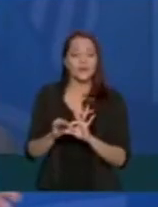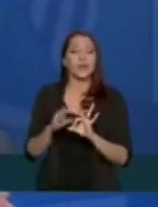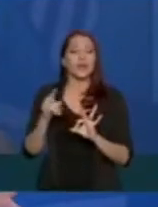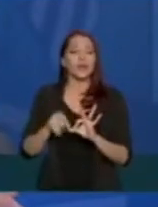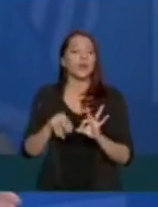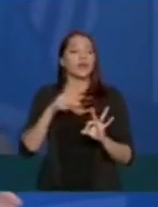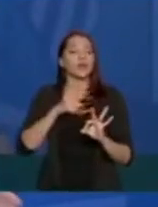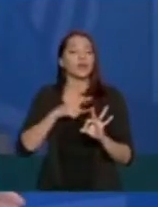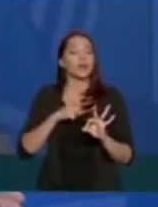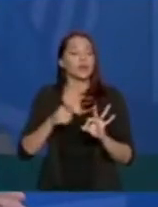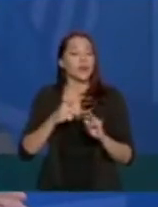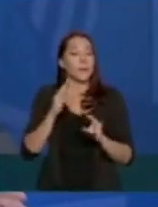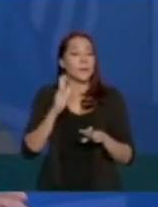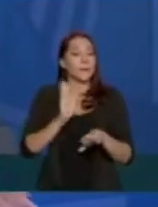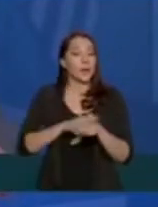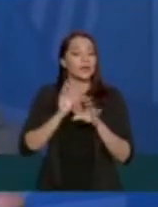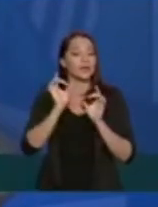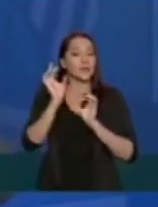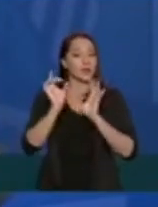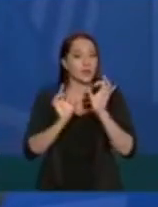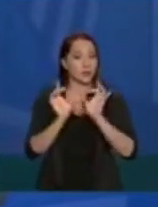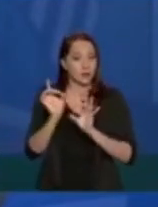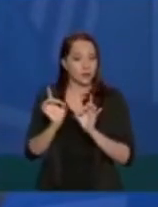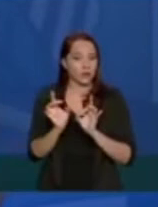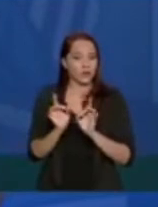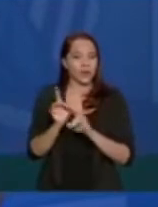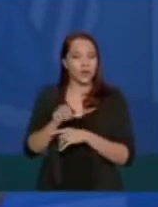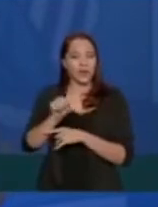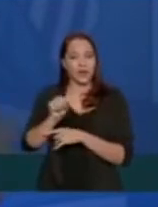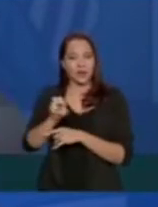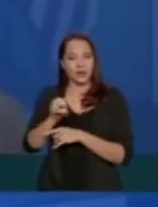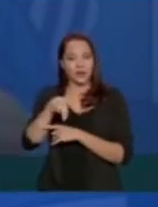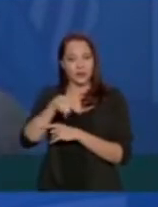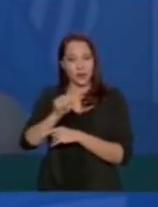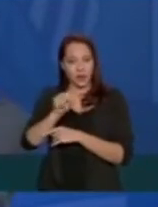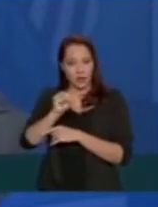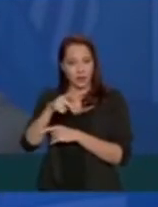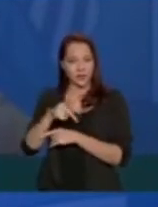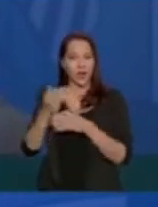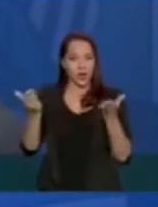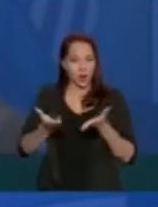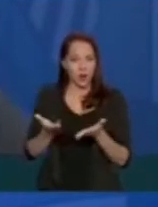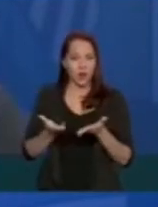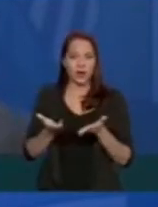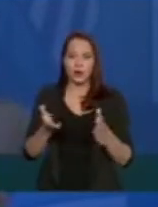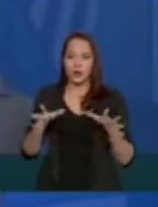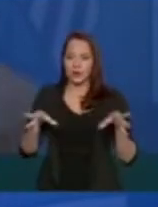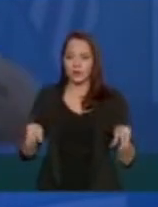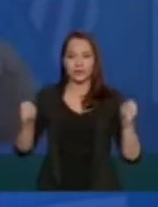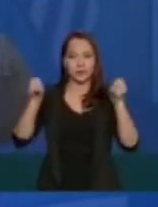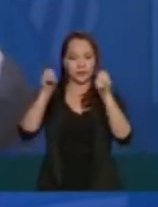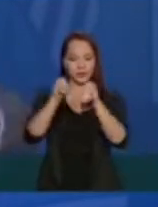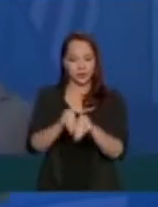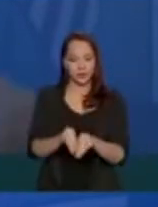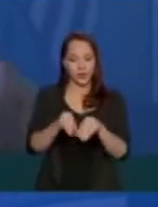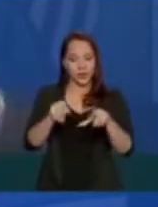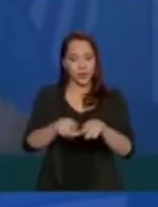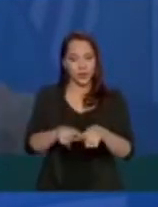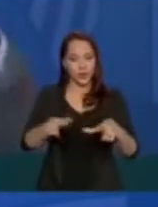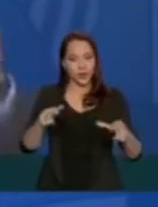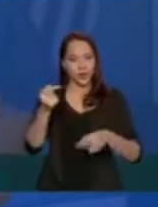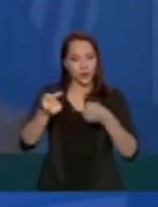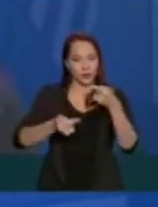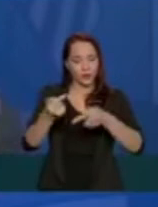uma especialização. E que a Senasp agora seja esse grande propulsor das construções